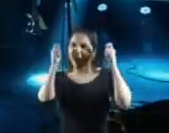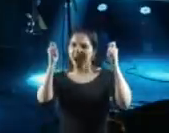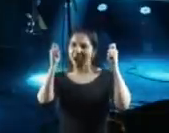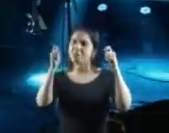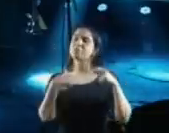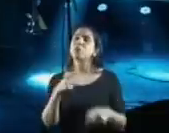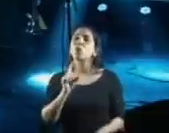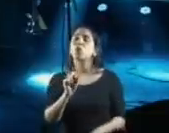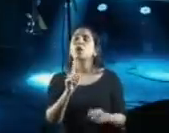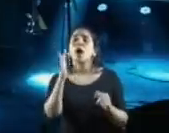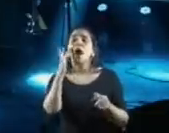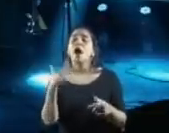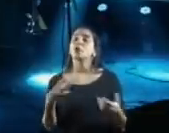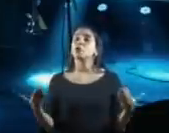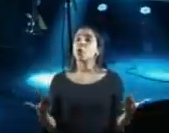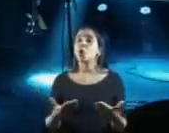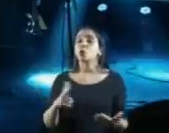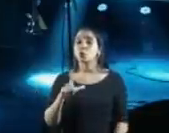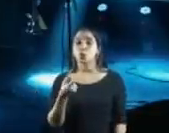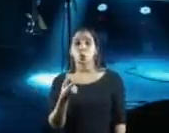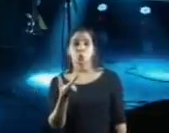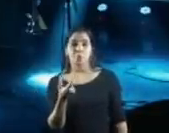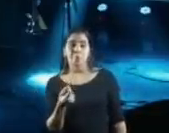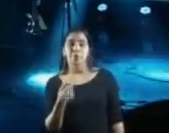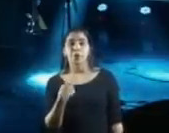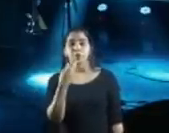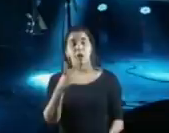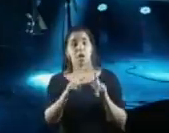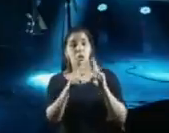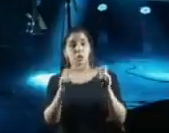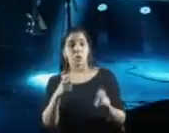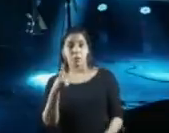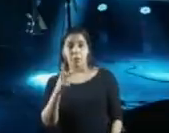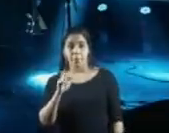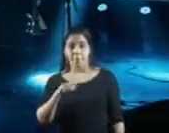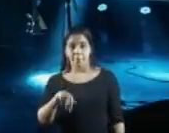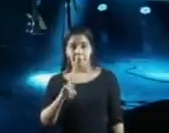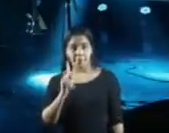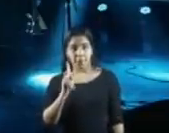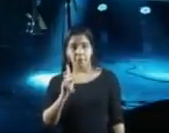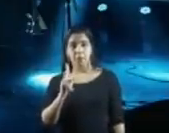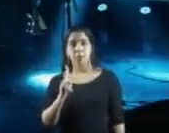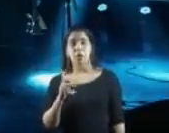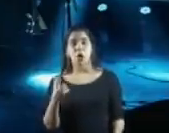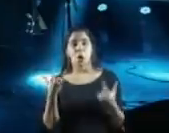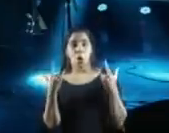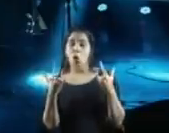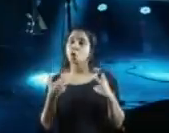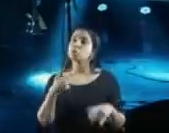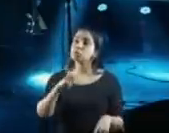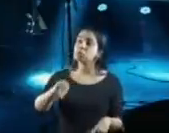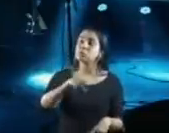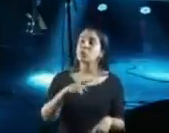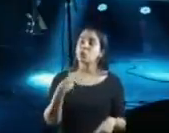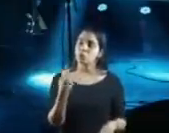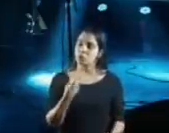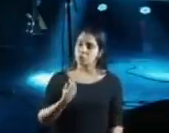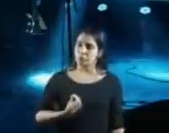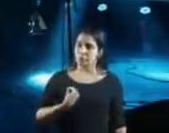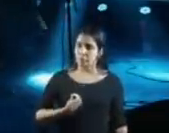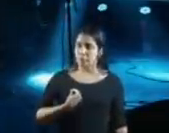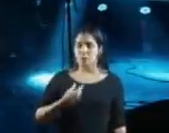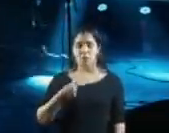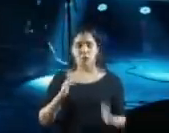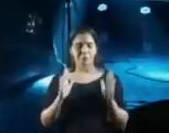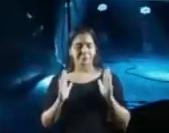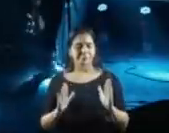que é hoje, em 2020, a importância do punk rock de vocês nessa cena? Olha, nós estamos vivendo um